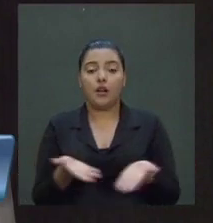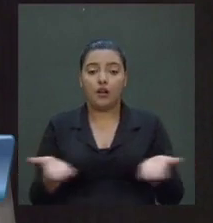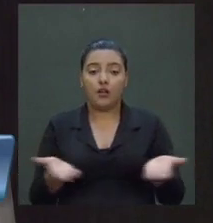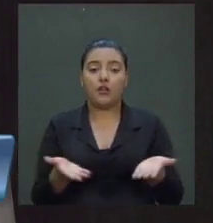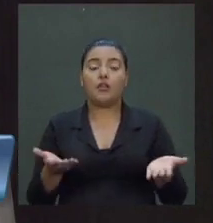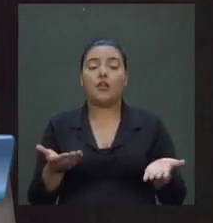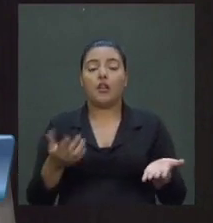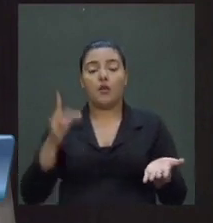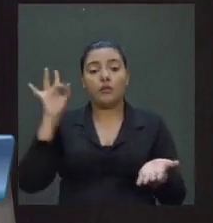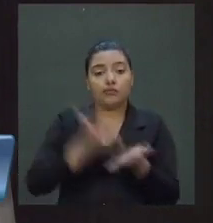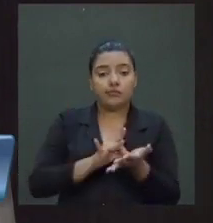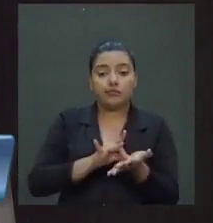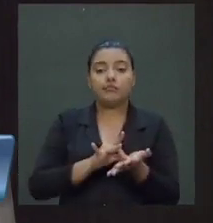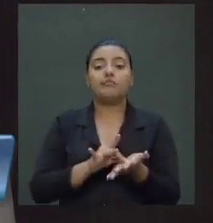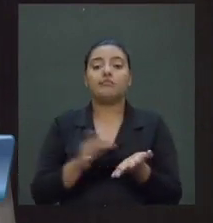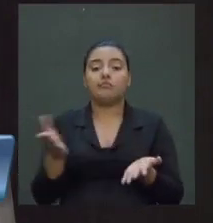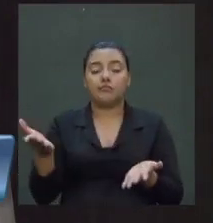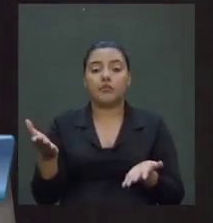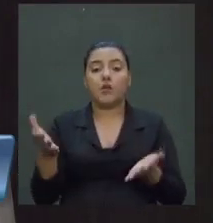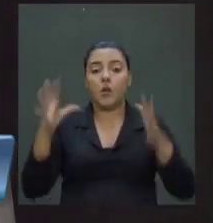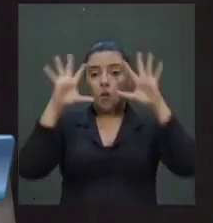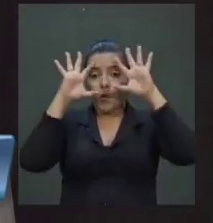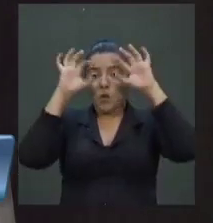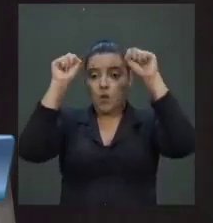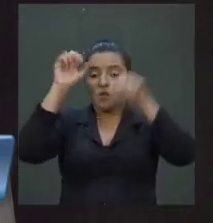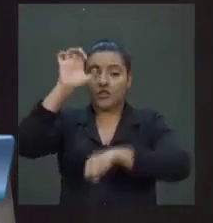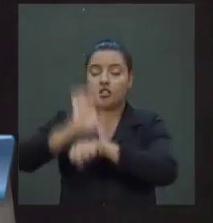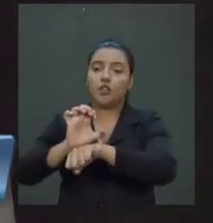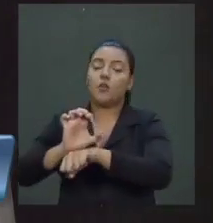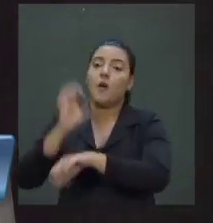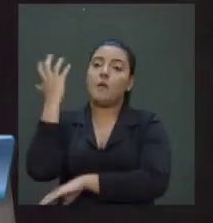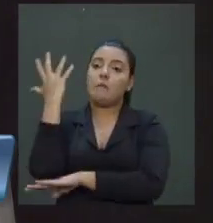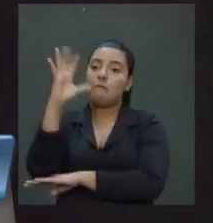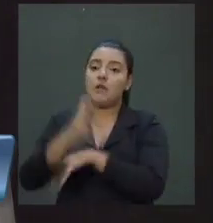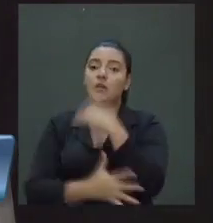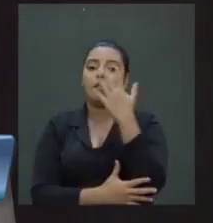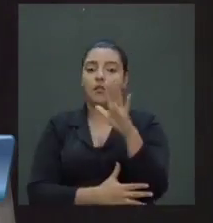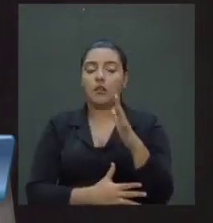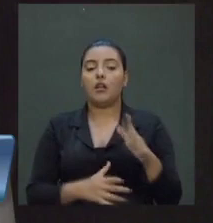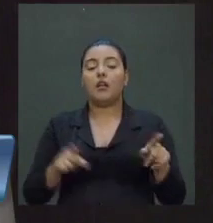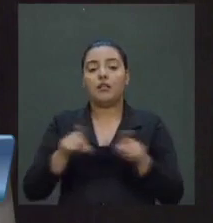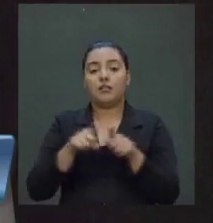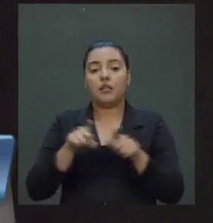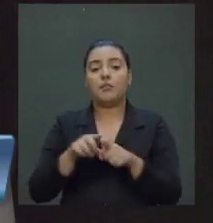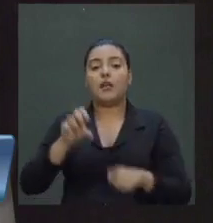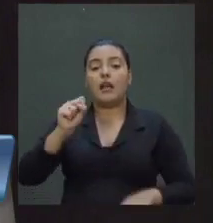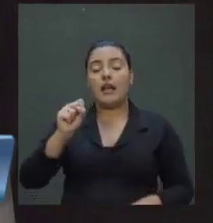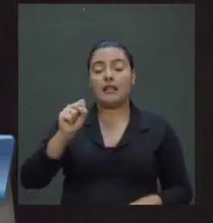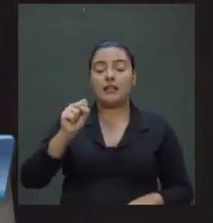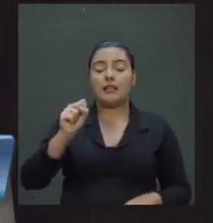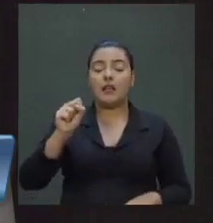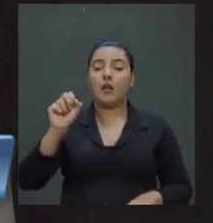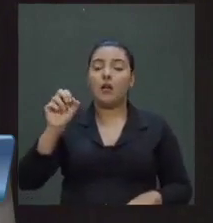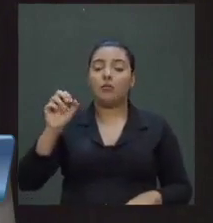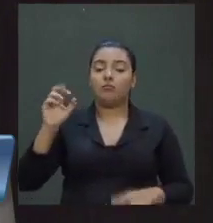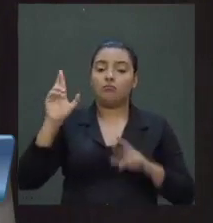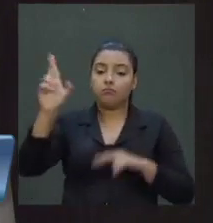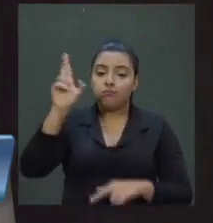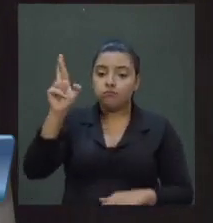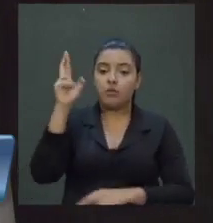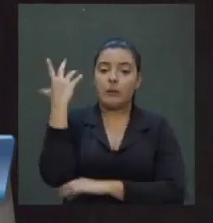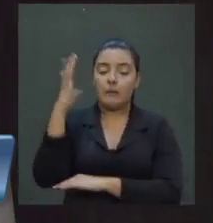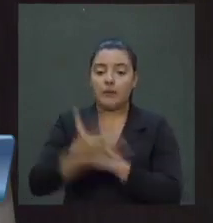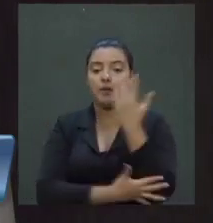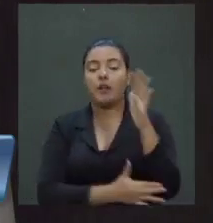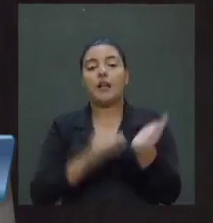vou oficiar ao Conselho Estadual do Meio Ambiente, à Superintendência Estadual do Meio Ambiente, à